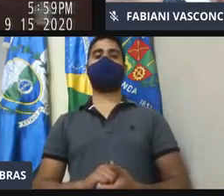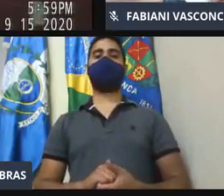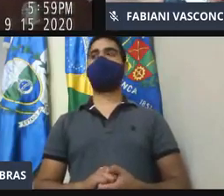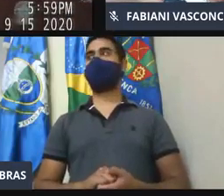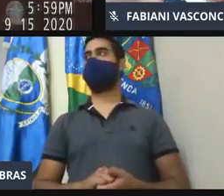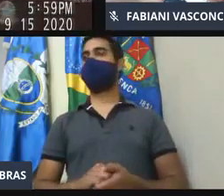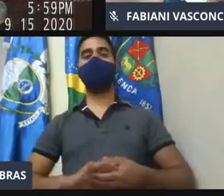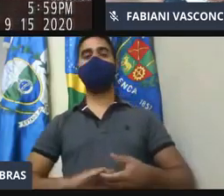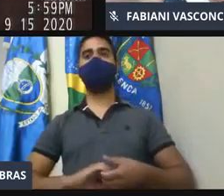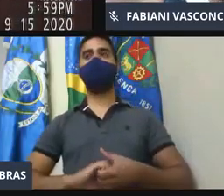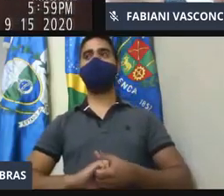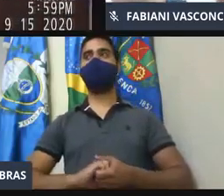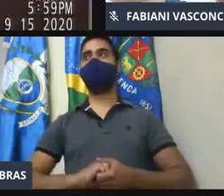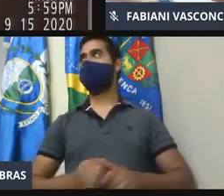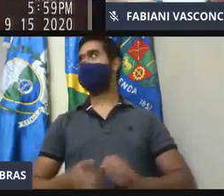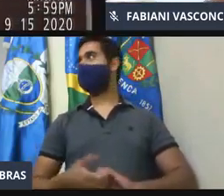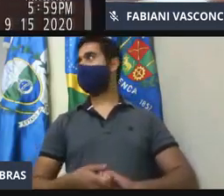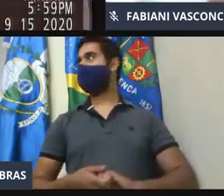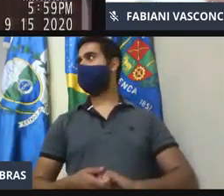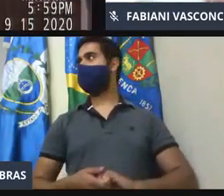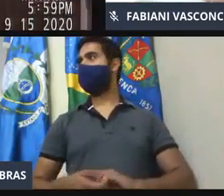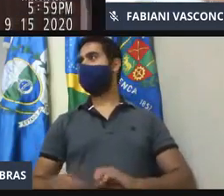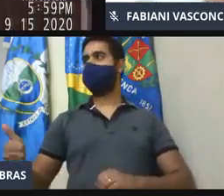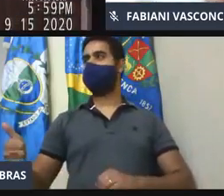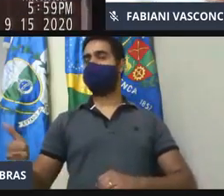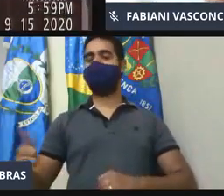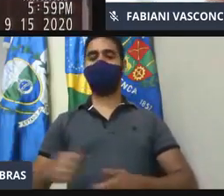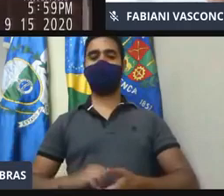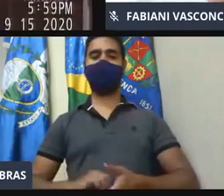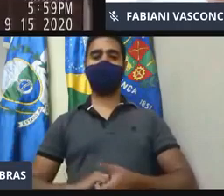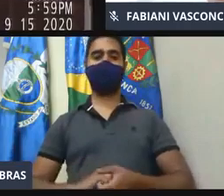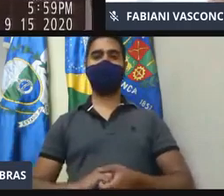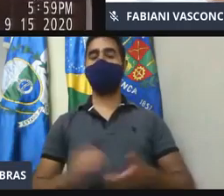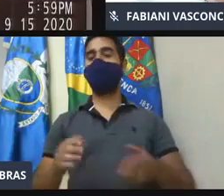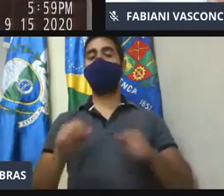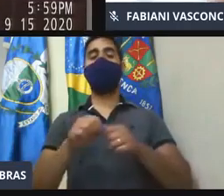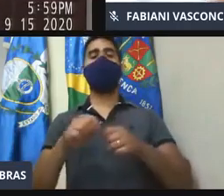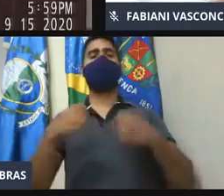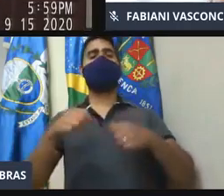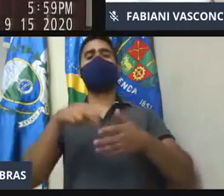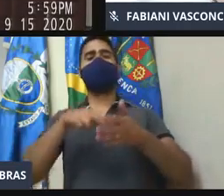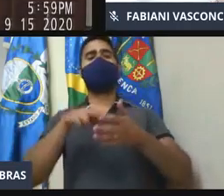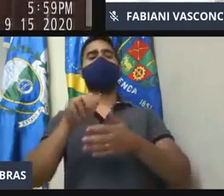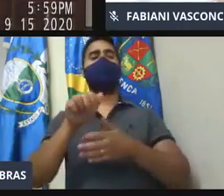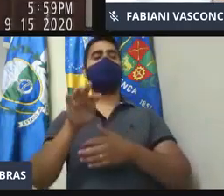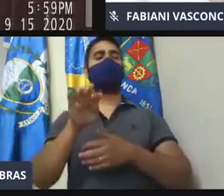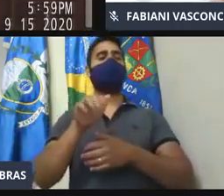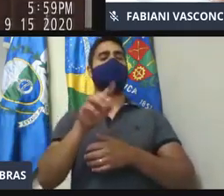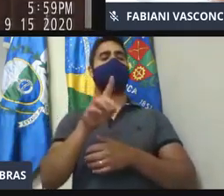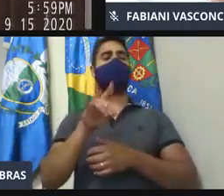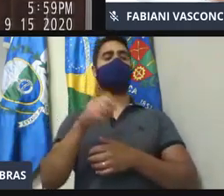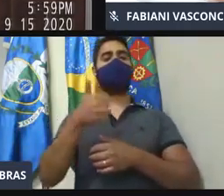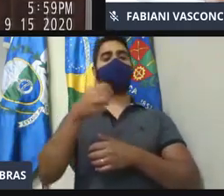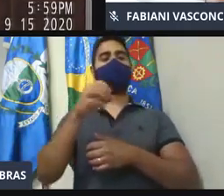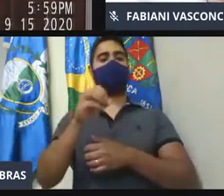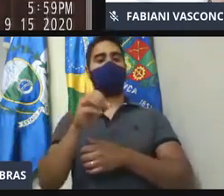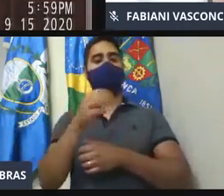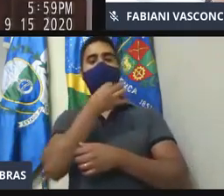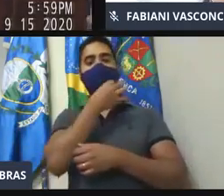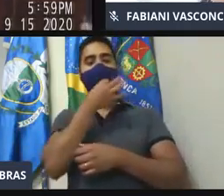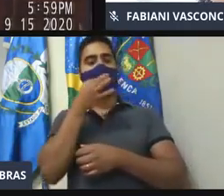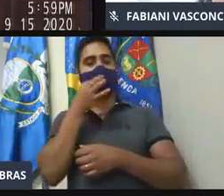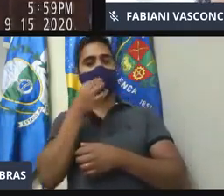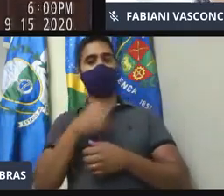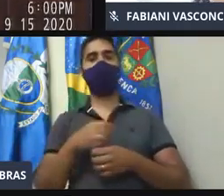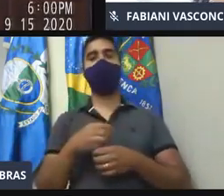Vamos agora botar em votação a dispensa da leitura da ata da sessão ordinária do dia 10/9 de